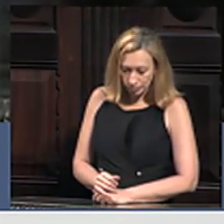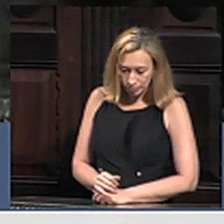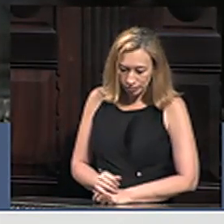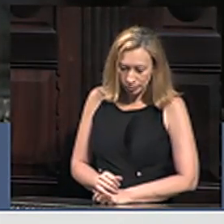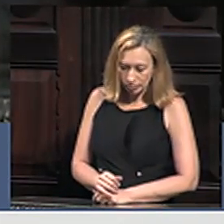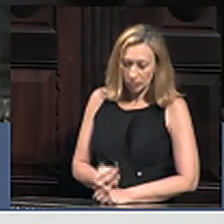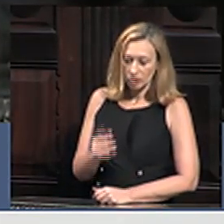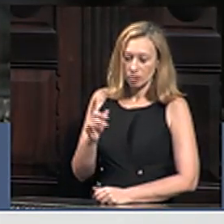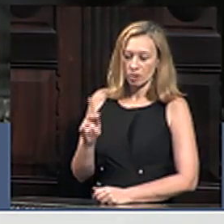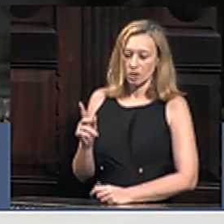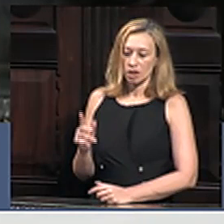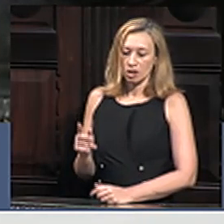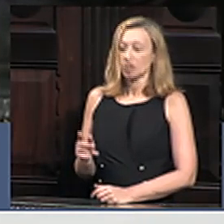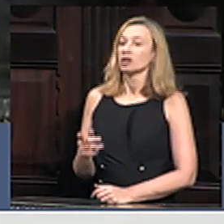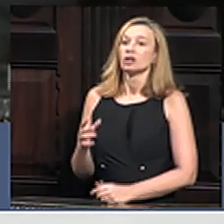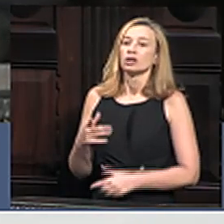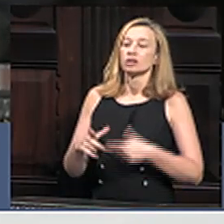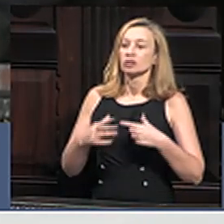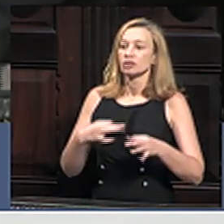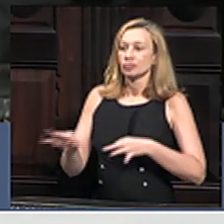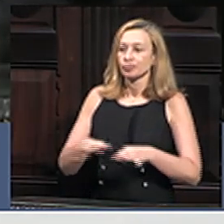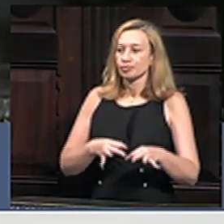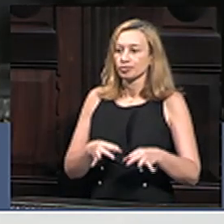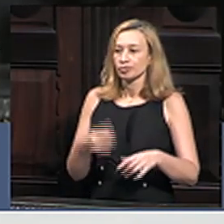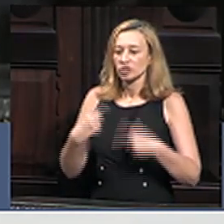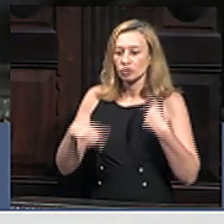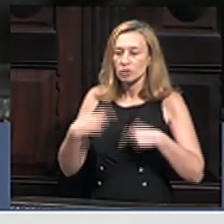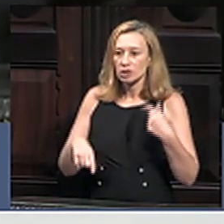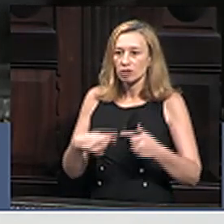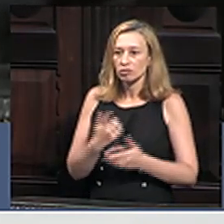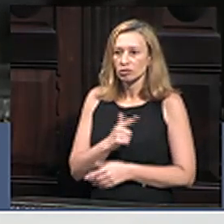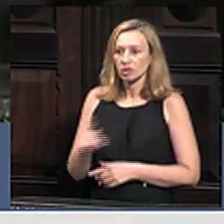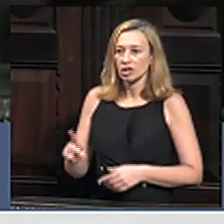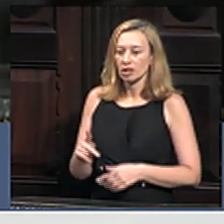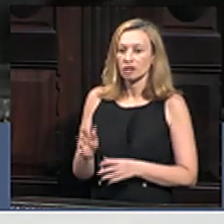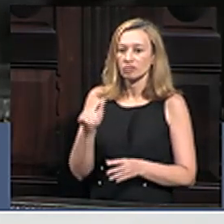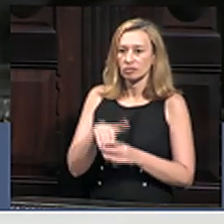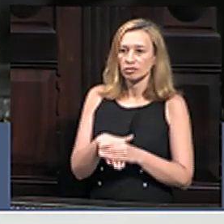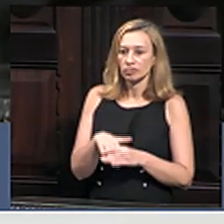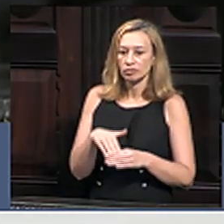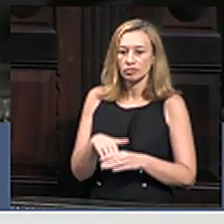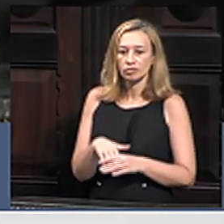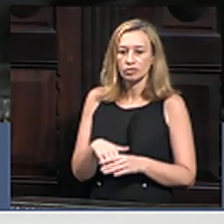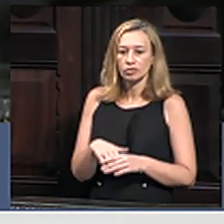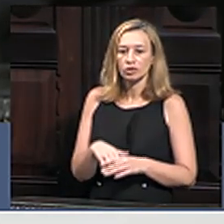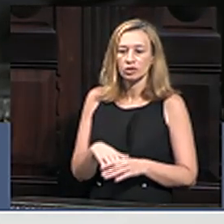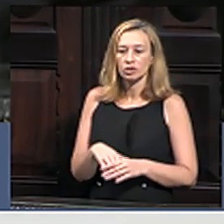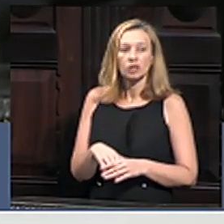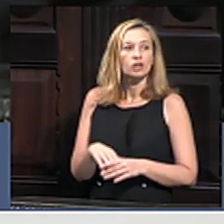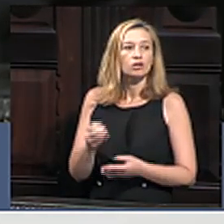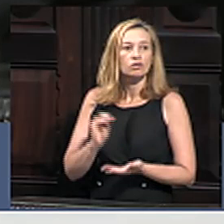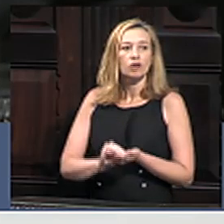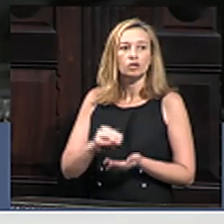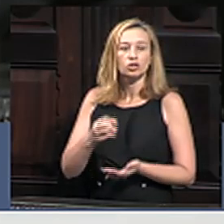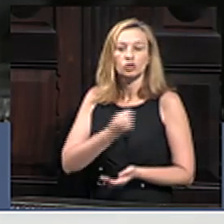providências. Em discussão, não havendo quem queira discutir, encerrada a discussão, em votação, fica adiada a votação por falta de